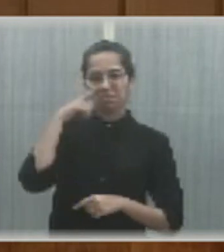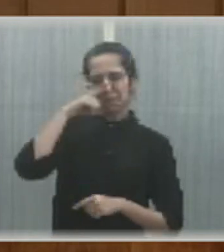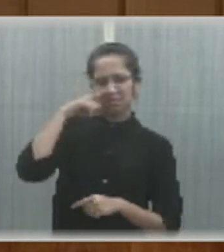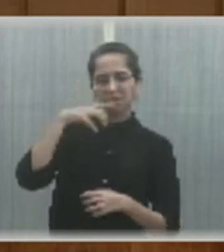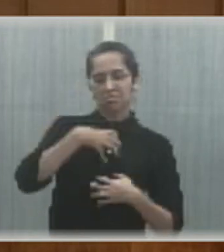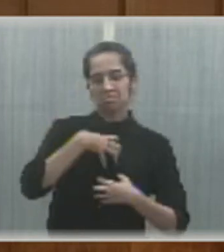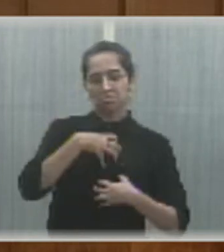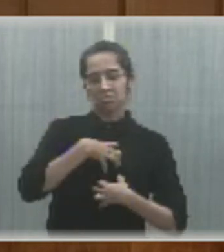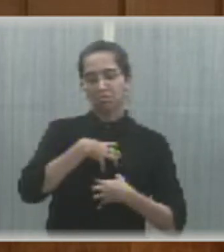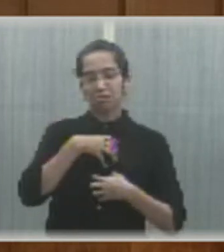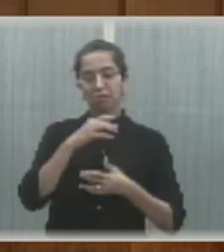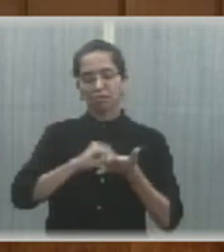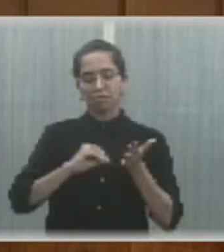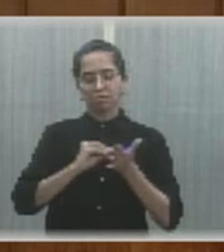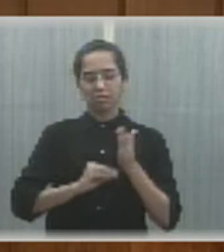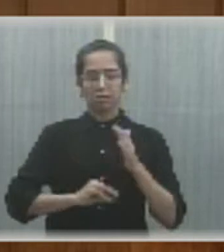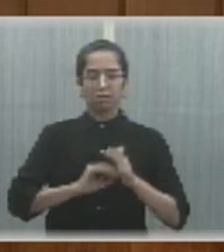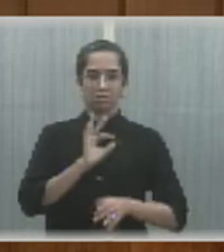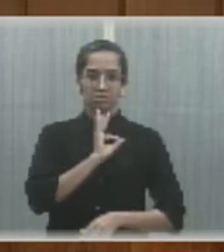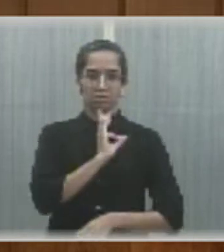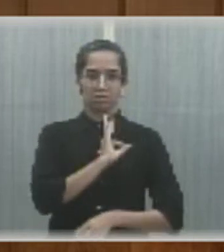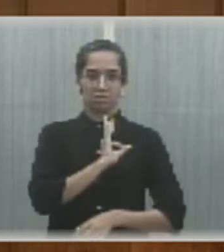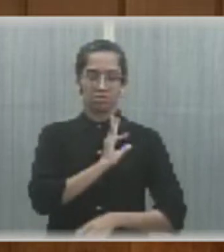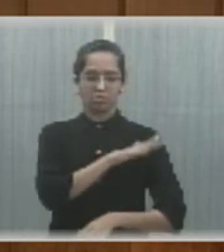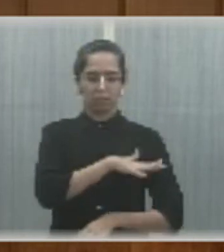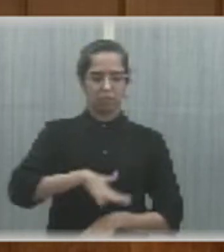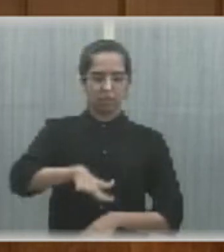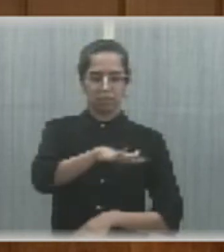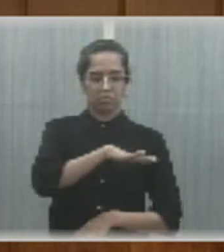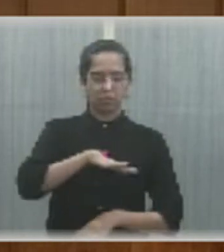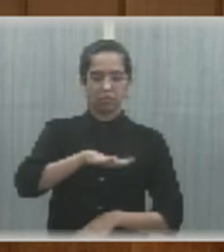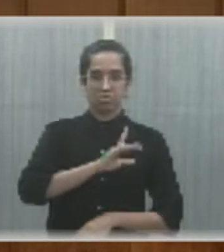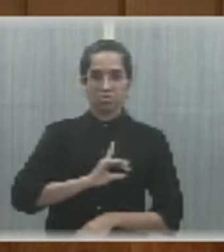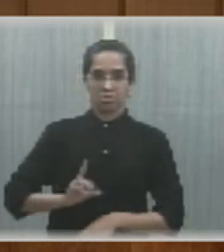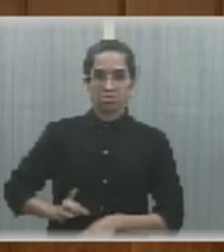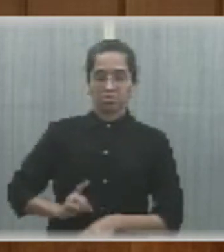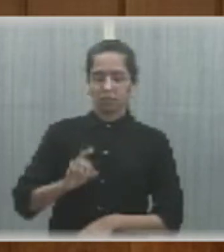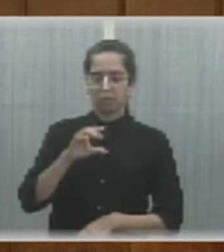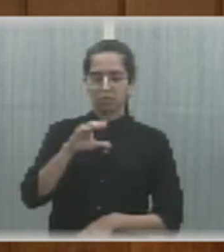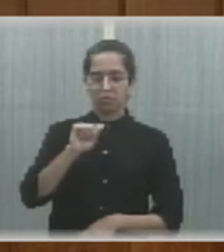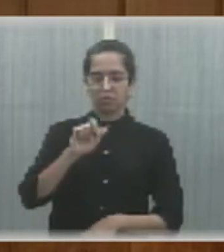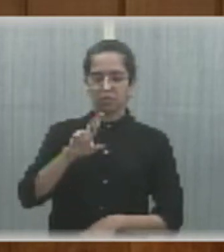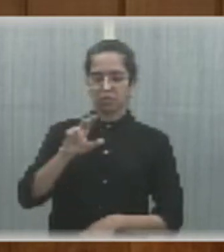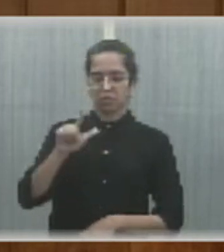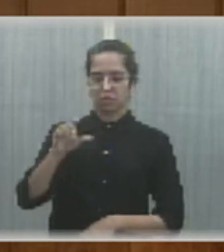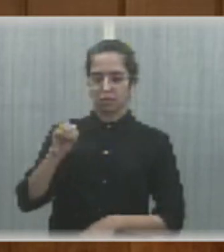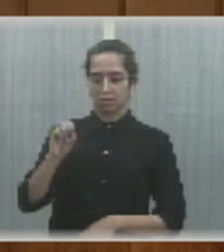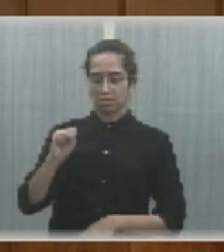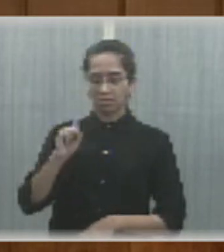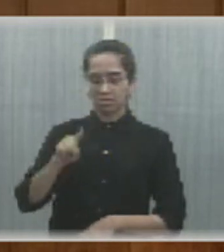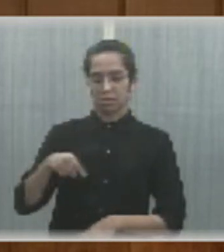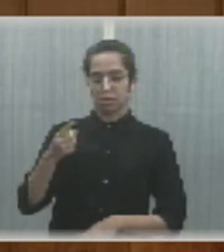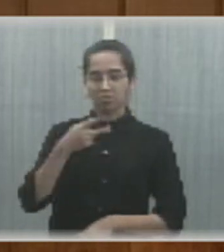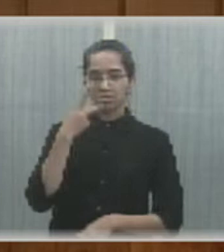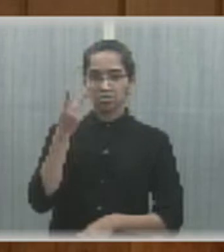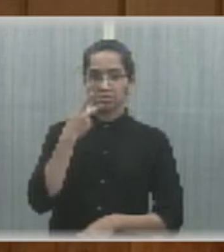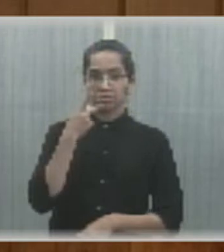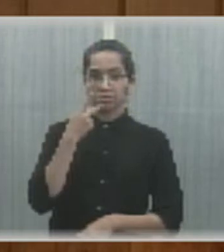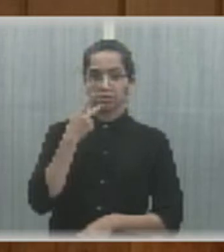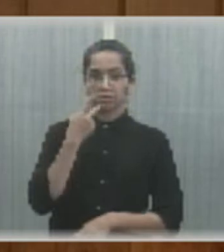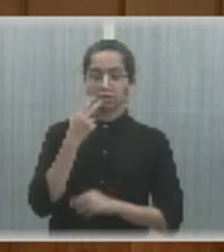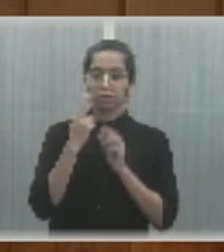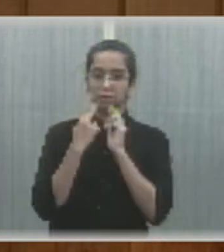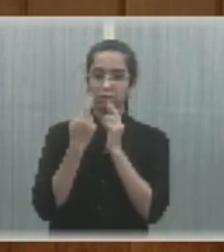insuficiente aparato policial. O senhor deputado Coronel Carlos Augusto registrou a solenidade de entrega